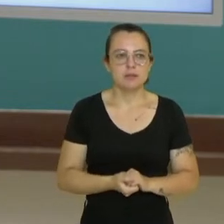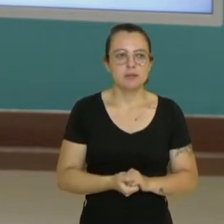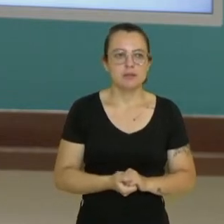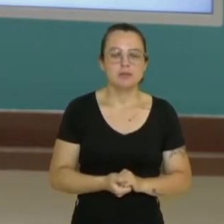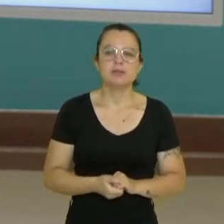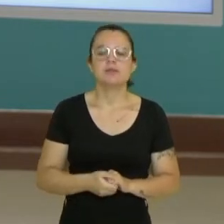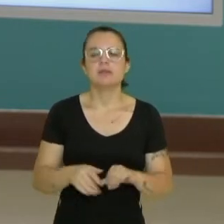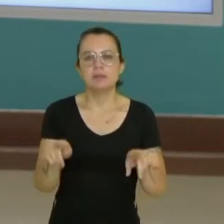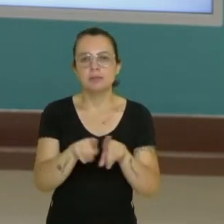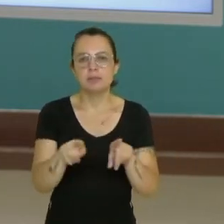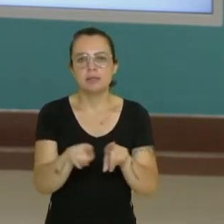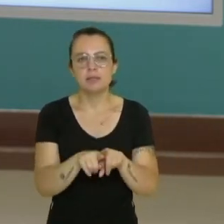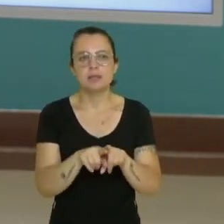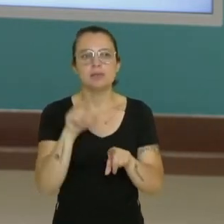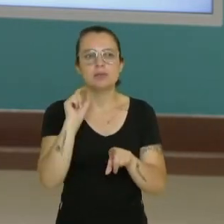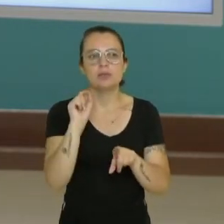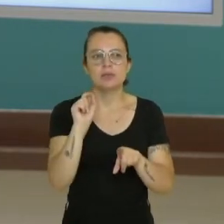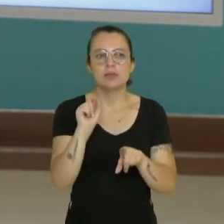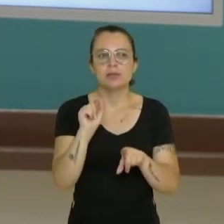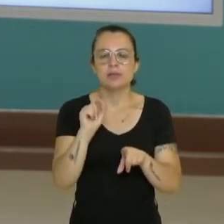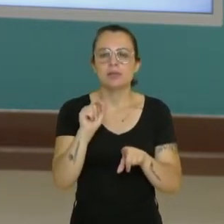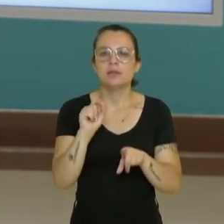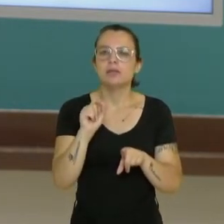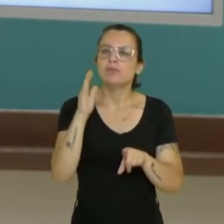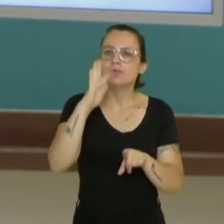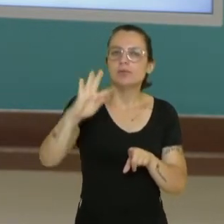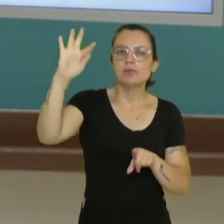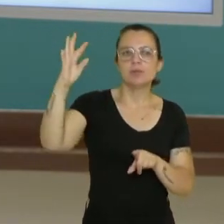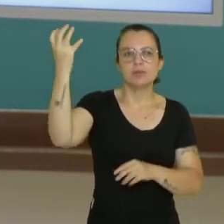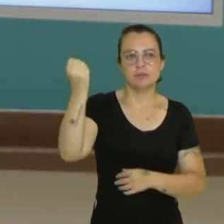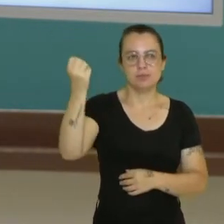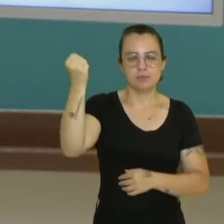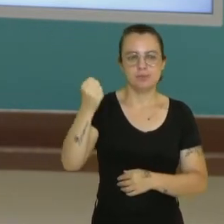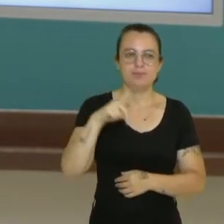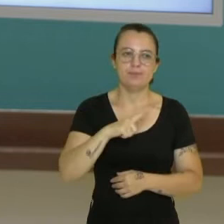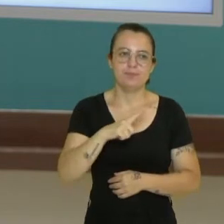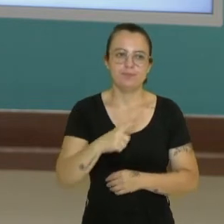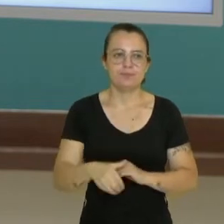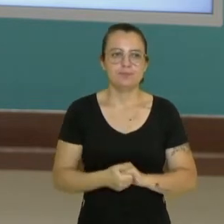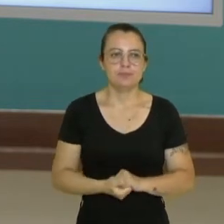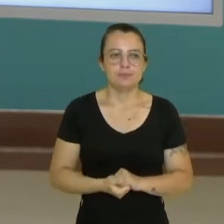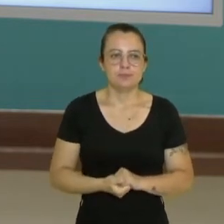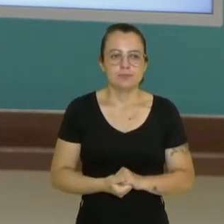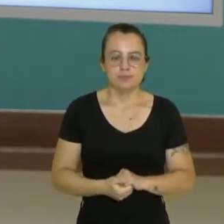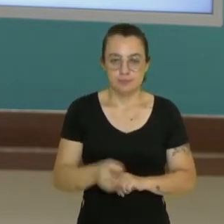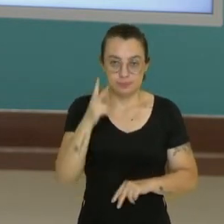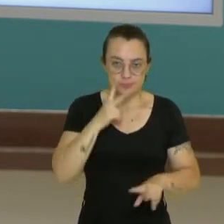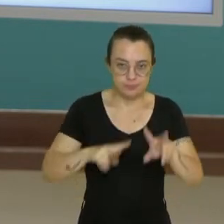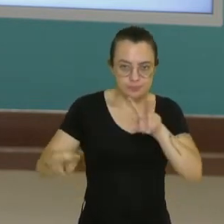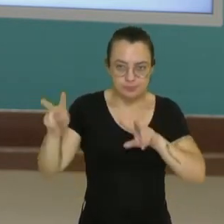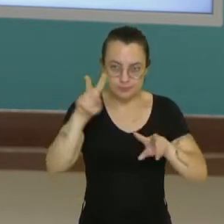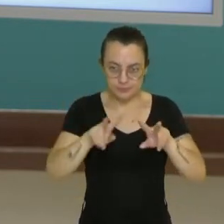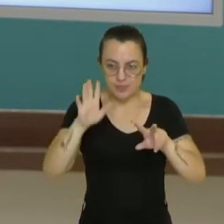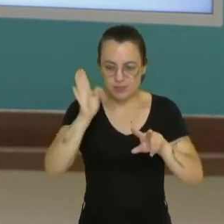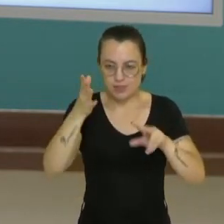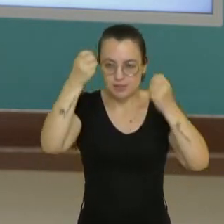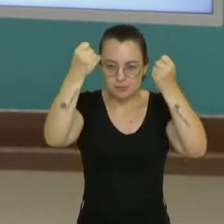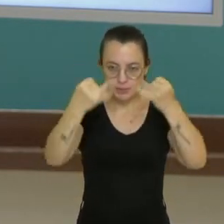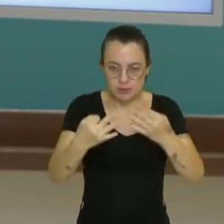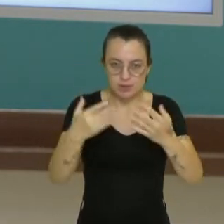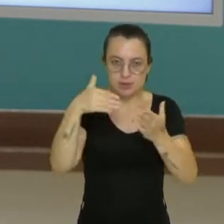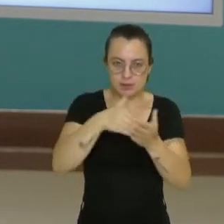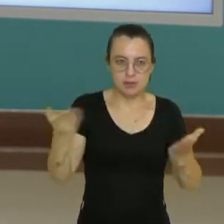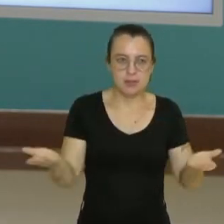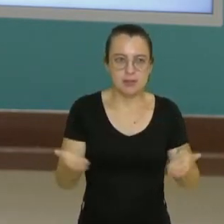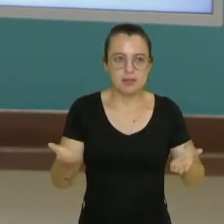por exemplo, um plano de aposentadoria que você possa ter. Visto o que a gente conversou até agora, vamos dar um